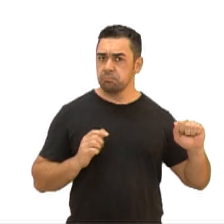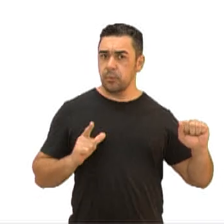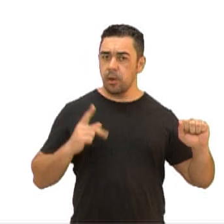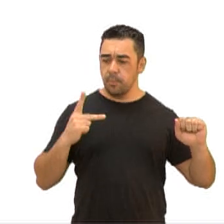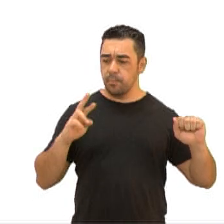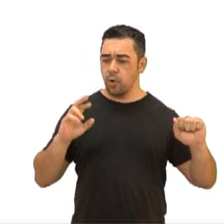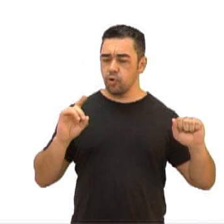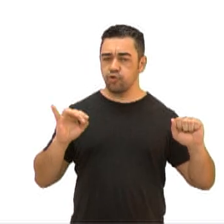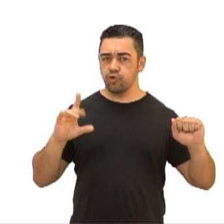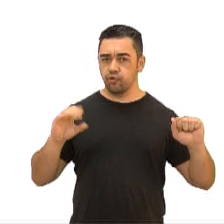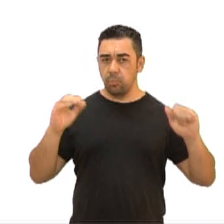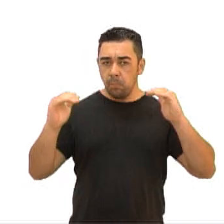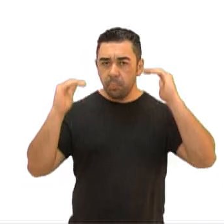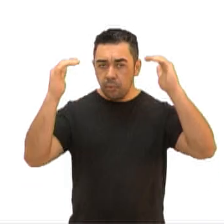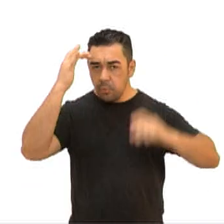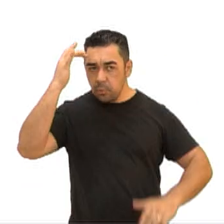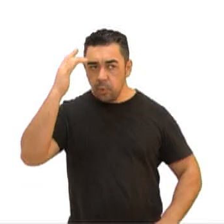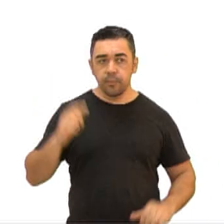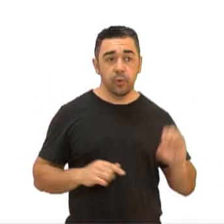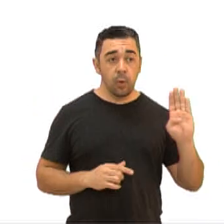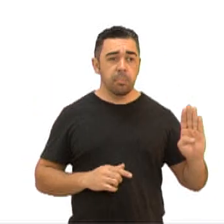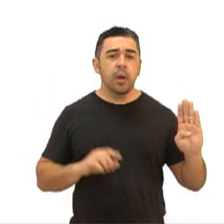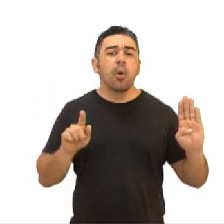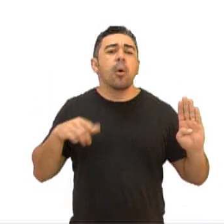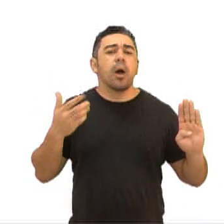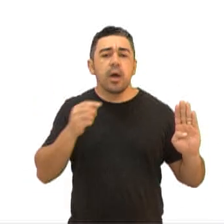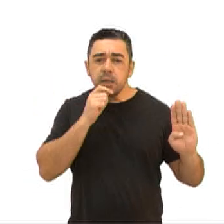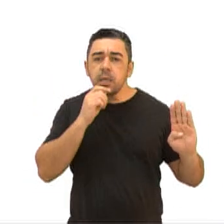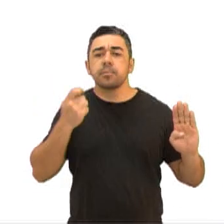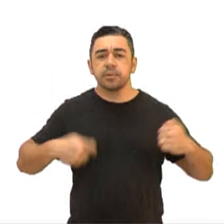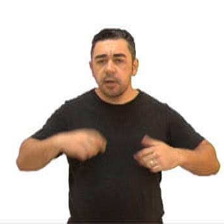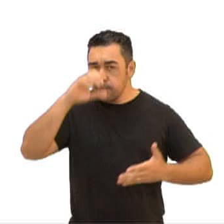mediano que ainda tinha muito que aprender. Vamos lá, gente?